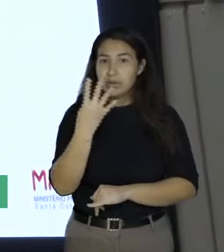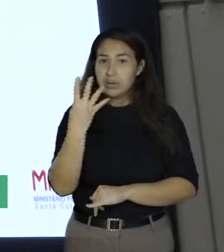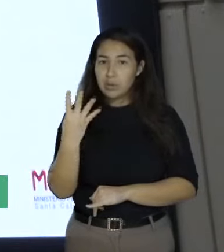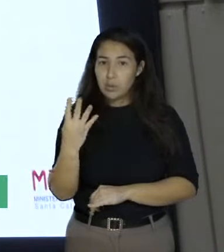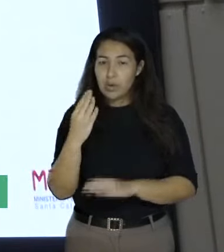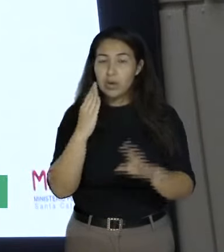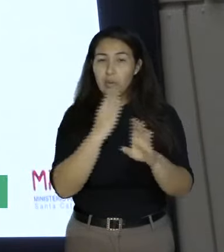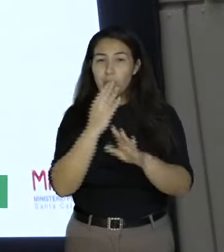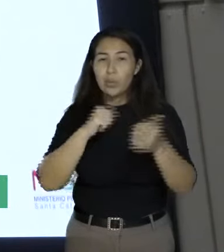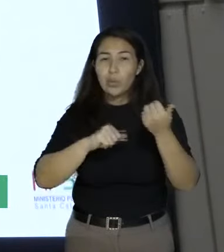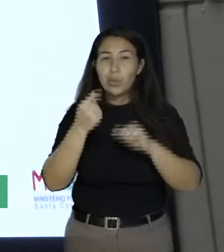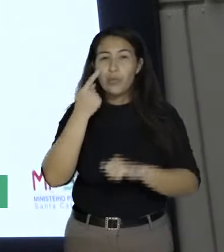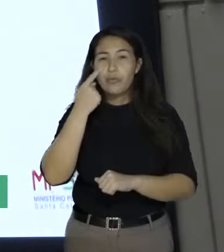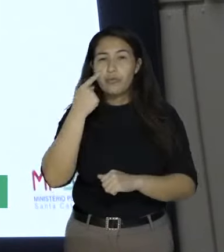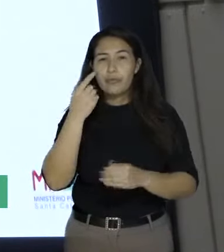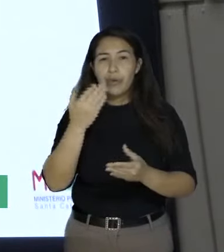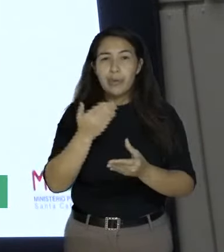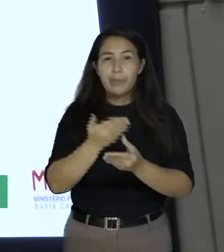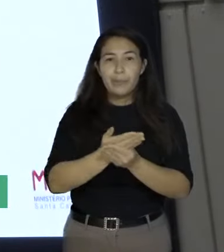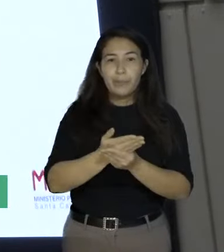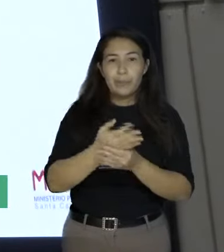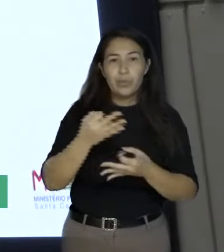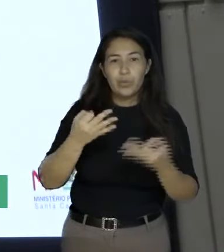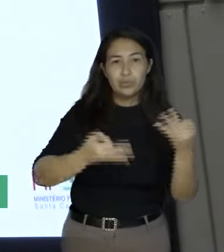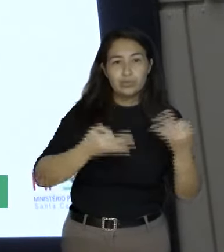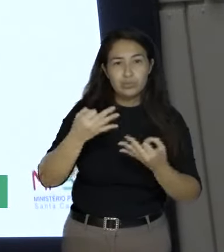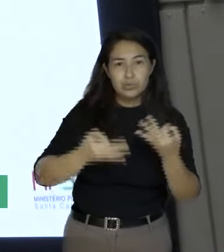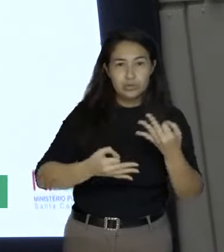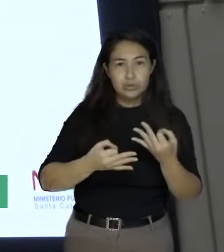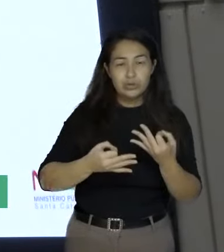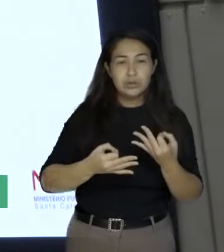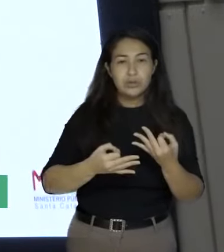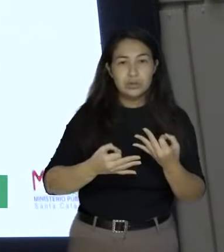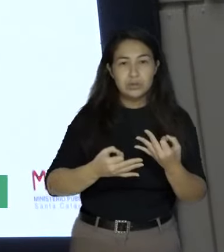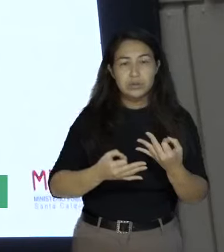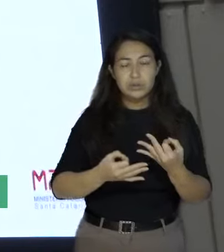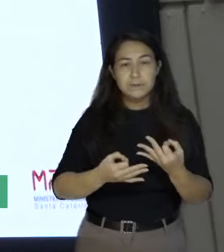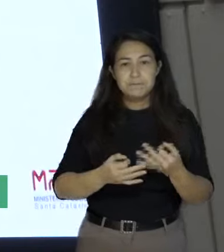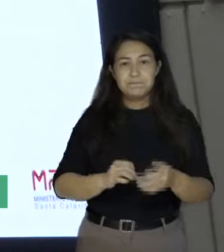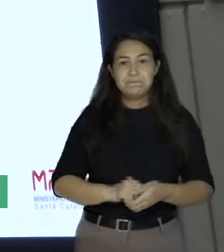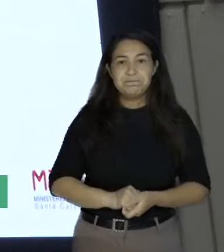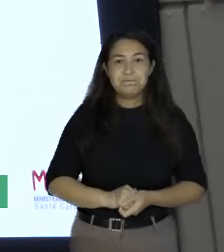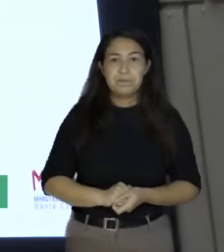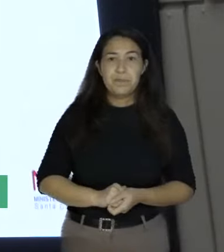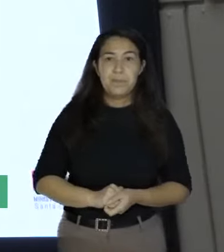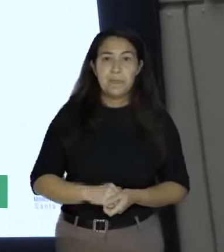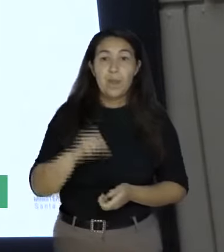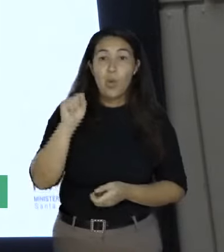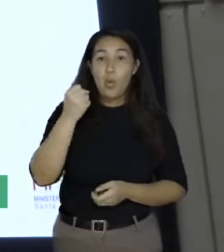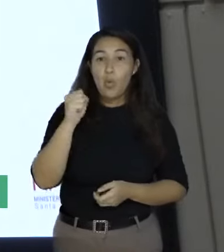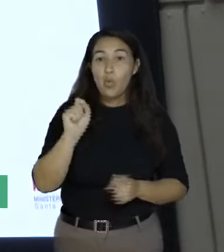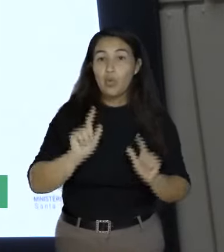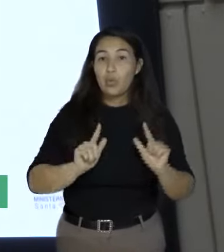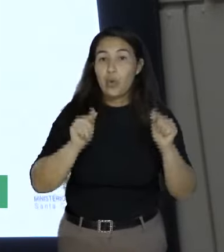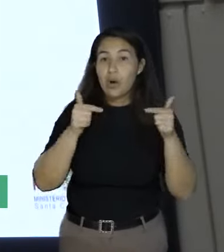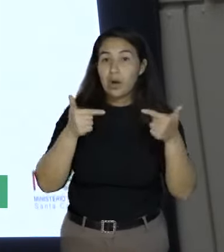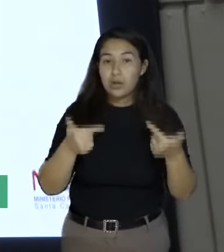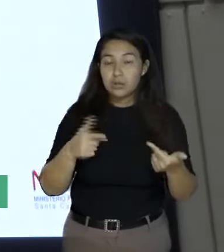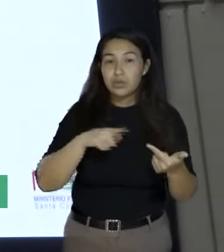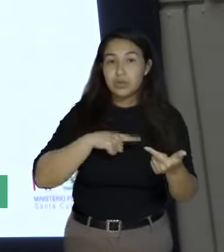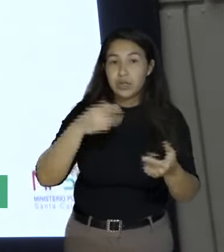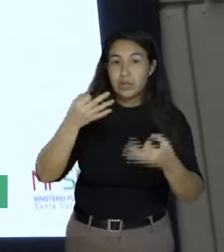uma promotoria especializada criada para atender só esse tipo de crime e oito ações foram ajuizadas